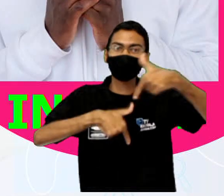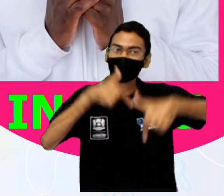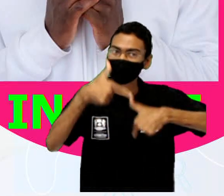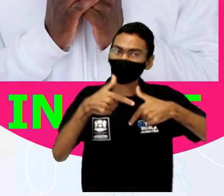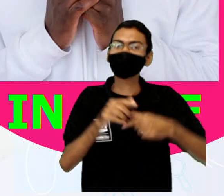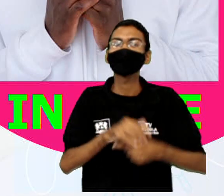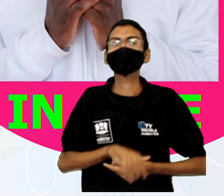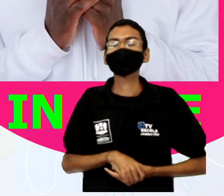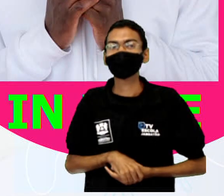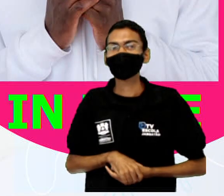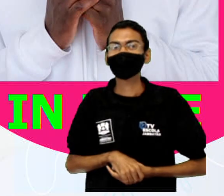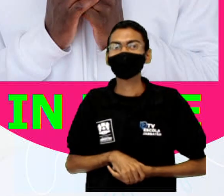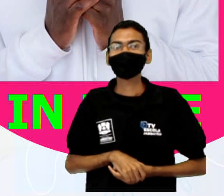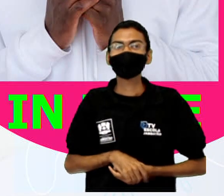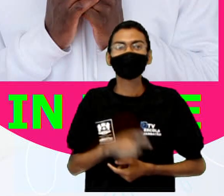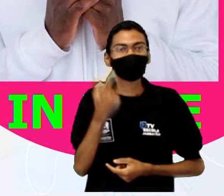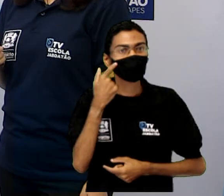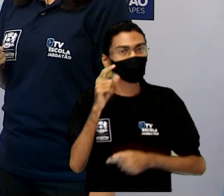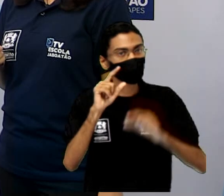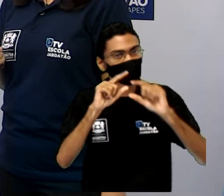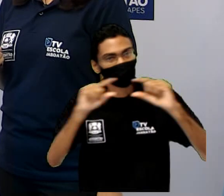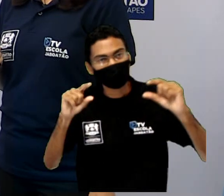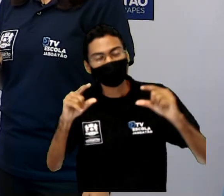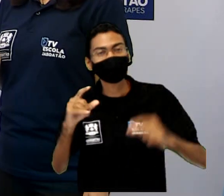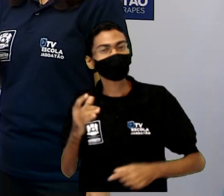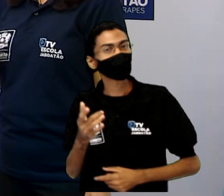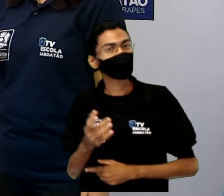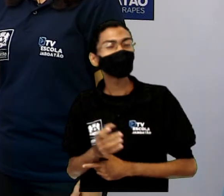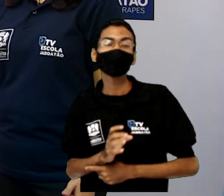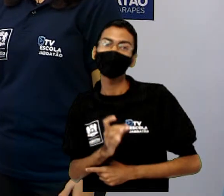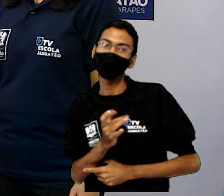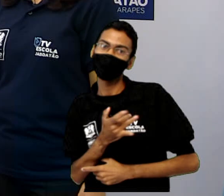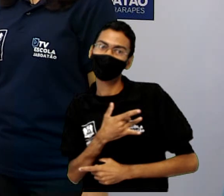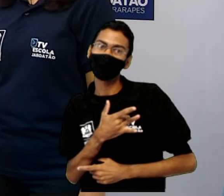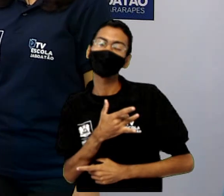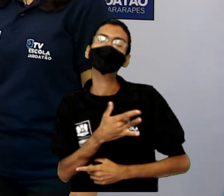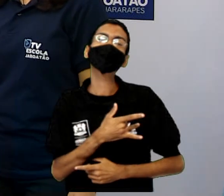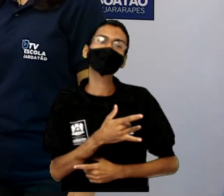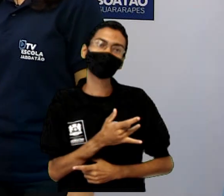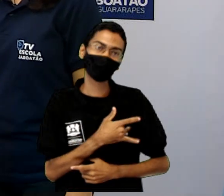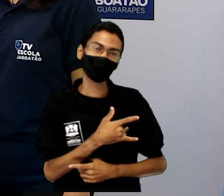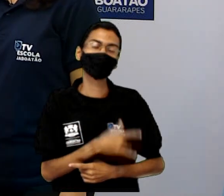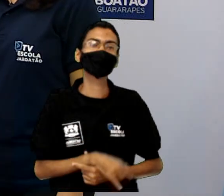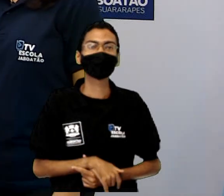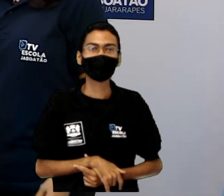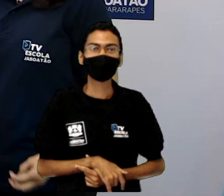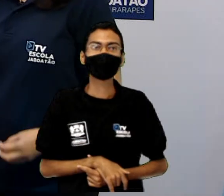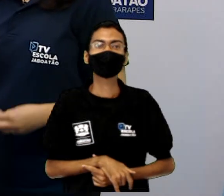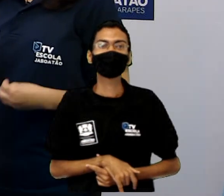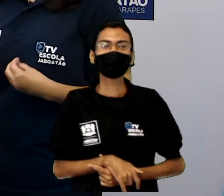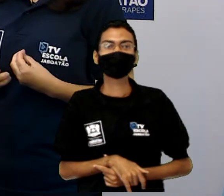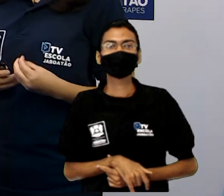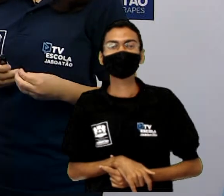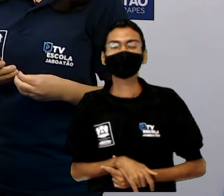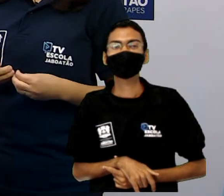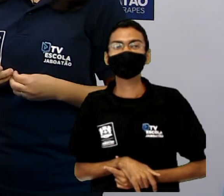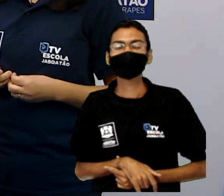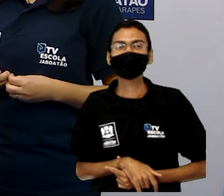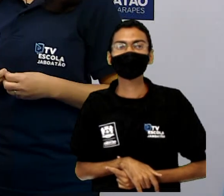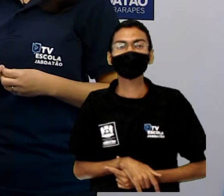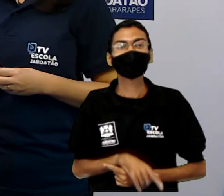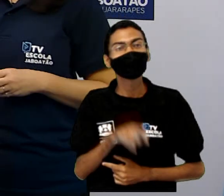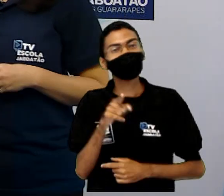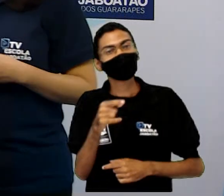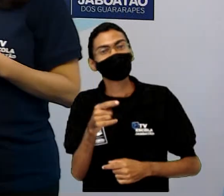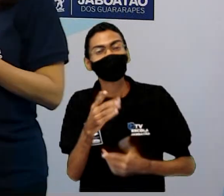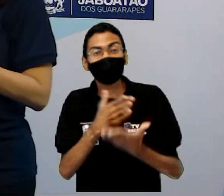e aqui in love, apaixonado ou apaixonada. Então, aqui tem alguns exemplos,